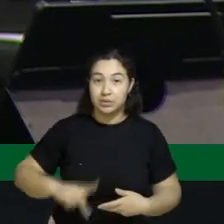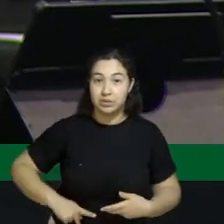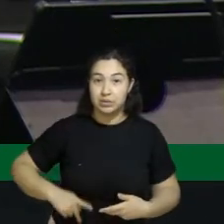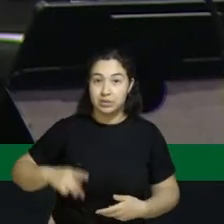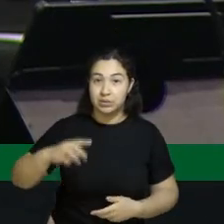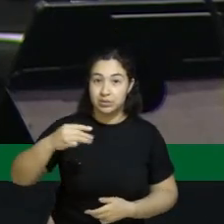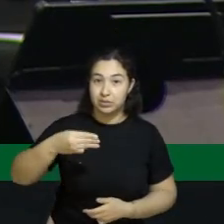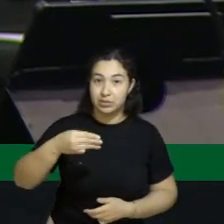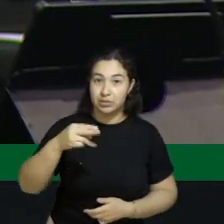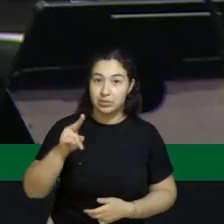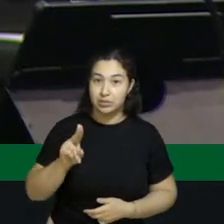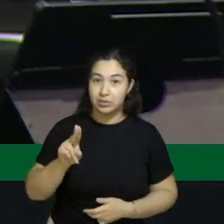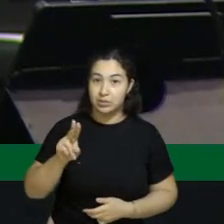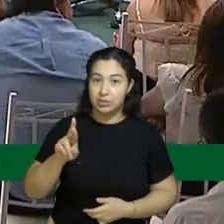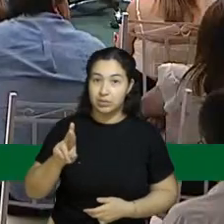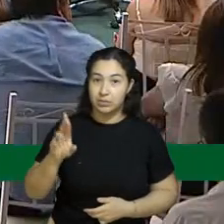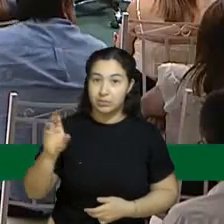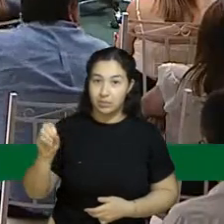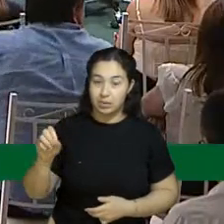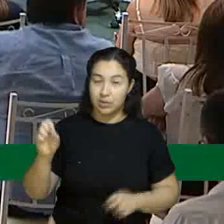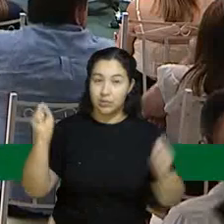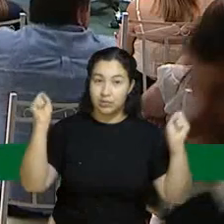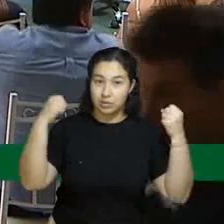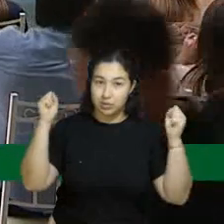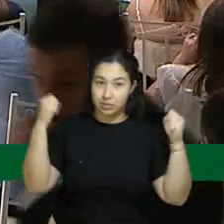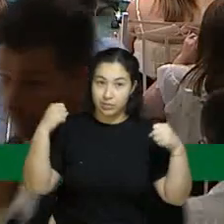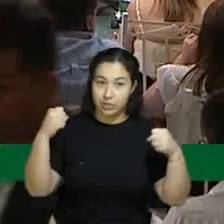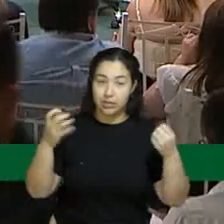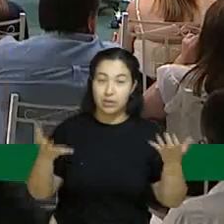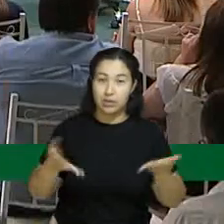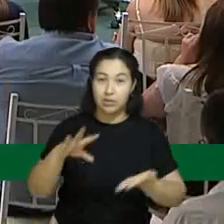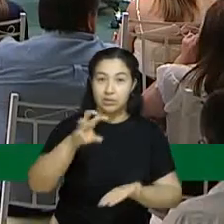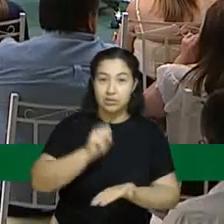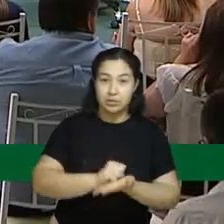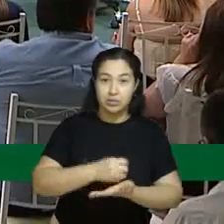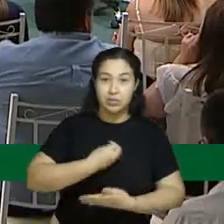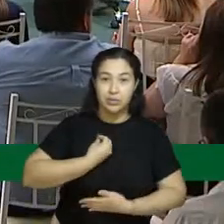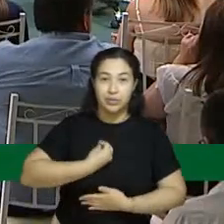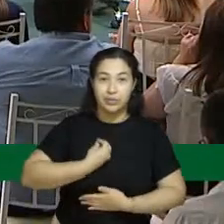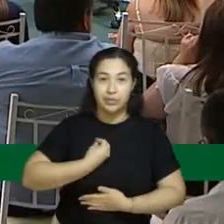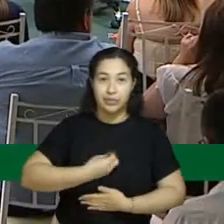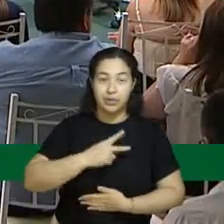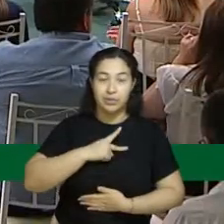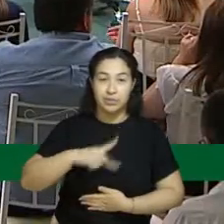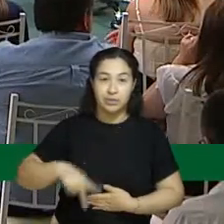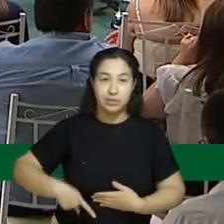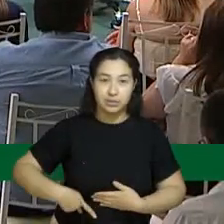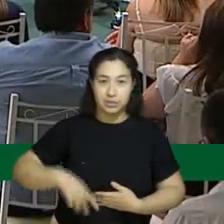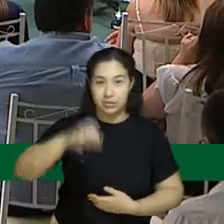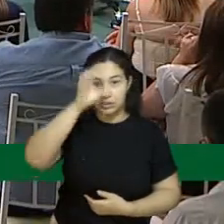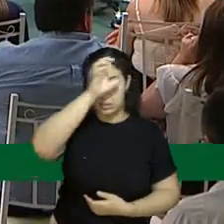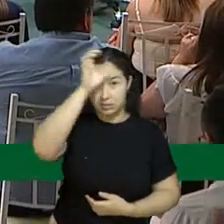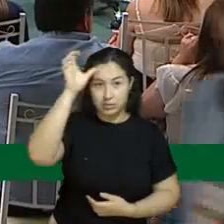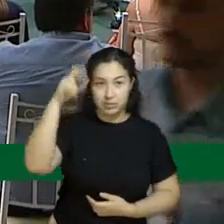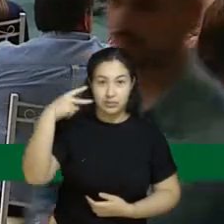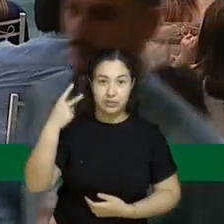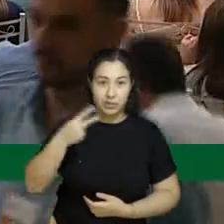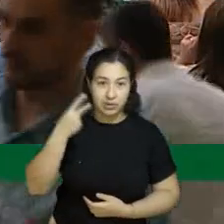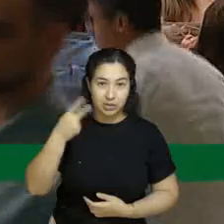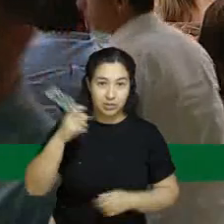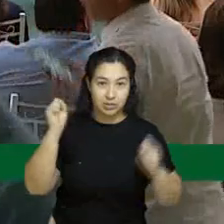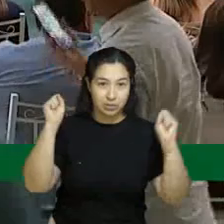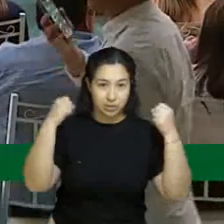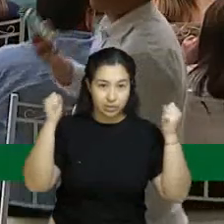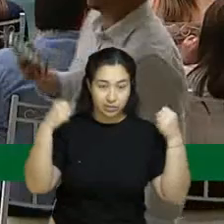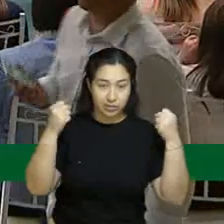Damo, de Chapecó. Ao tempo em que registro as presenças, excelentíssimo senhor presidente da Câmara de Vereadores do município de Chapecó,